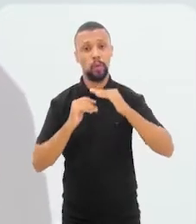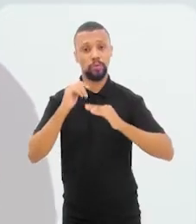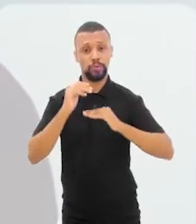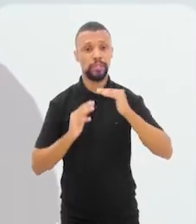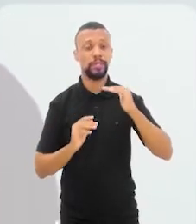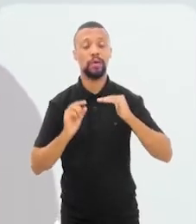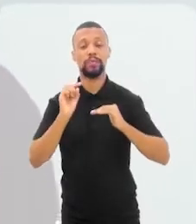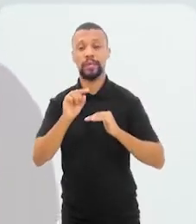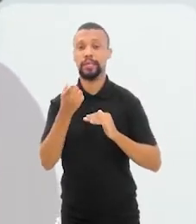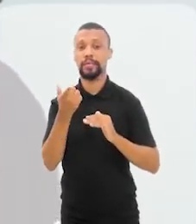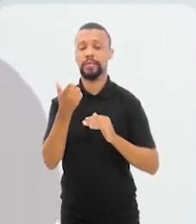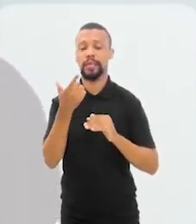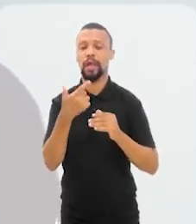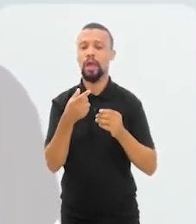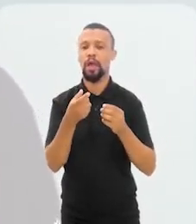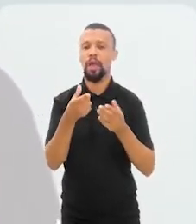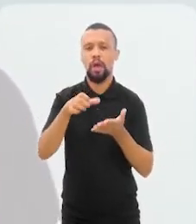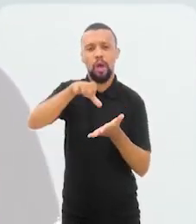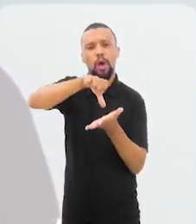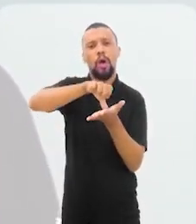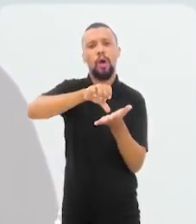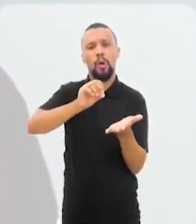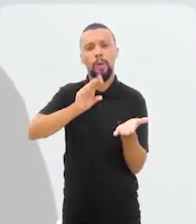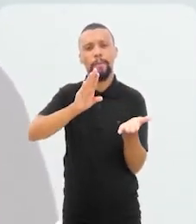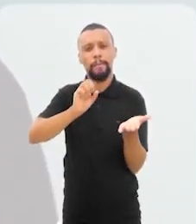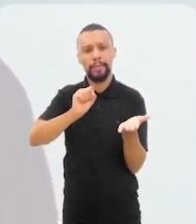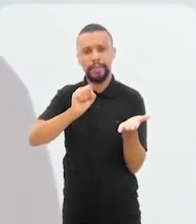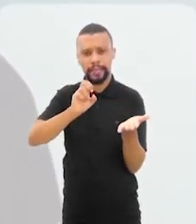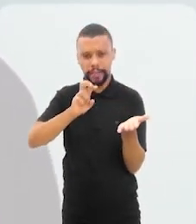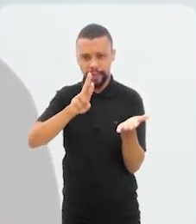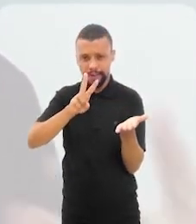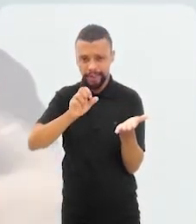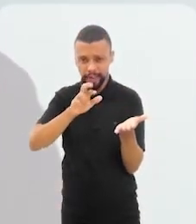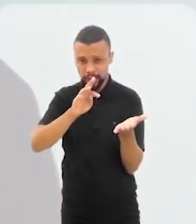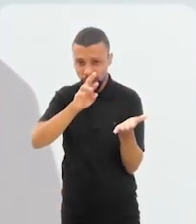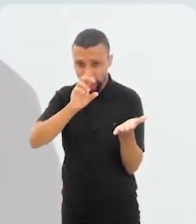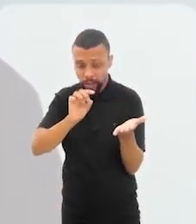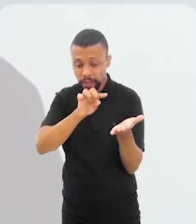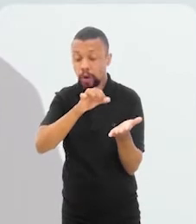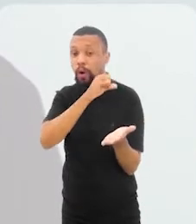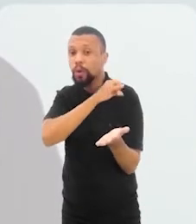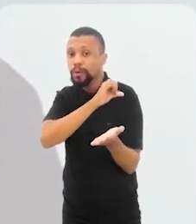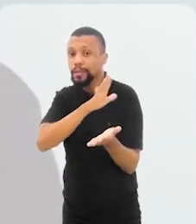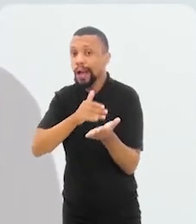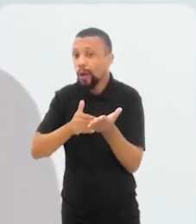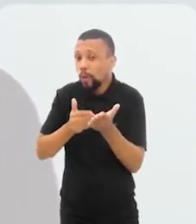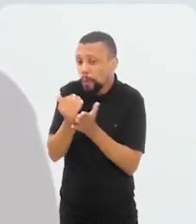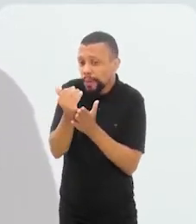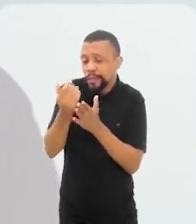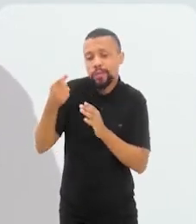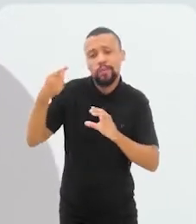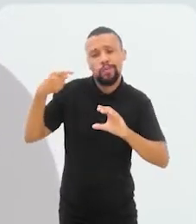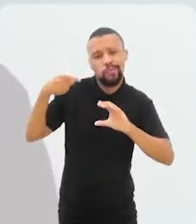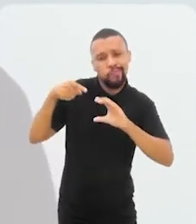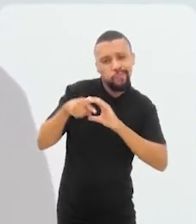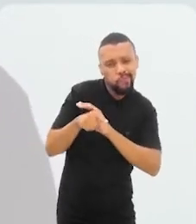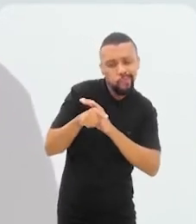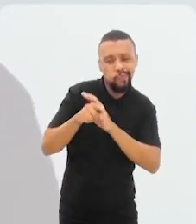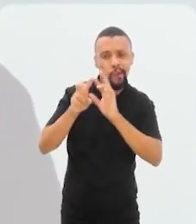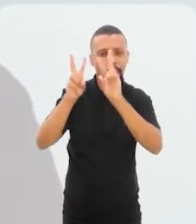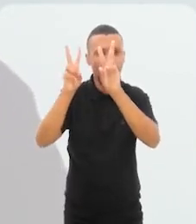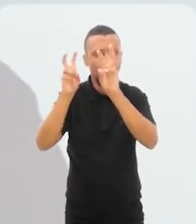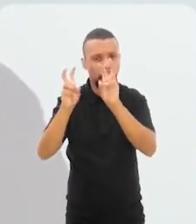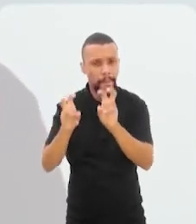são os principais desafios aí, que o Rio de Janeiro agora está mergulhando para poder solucionar e para